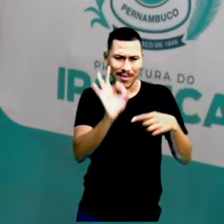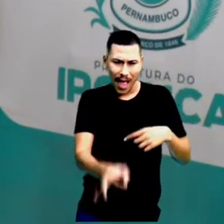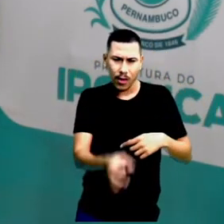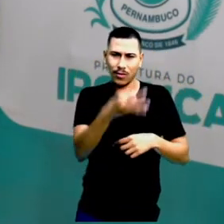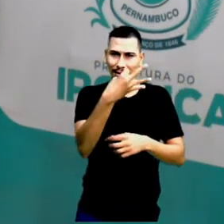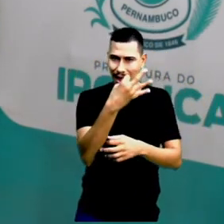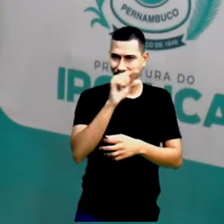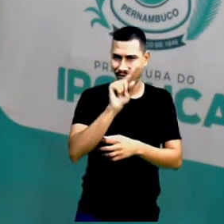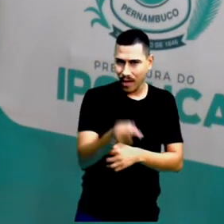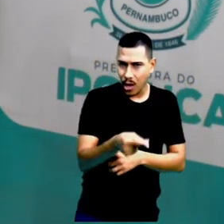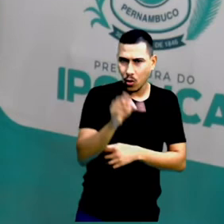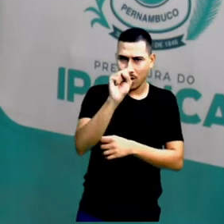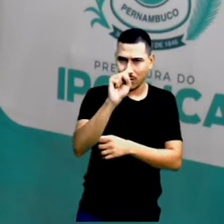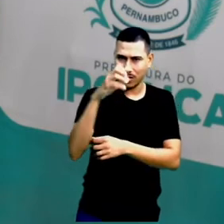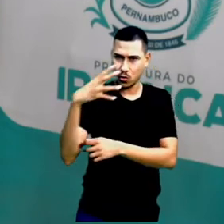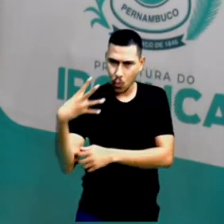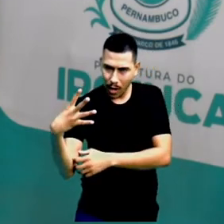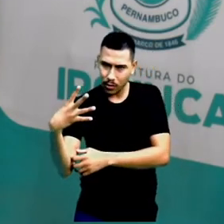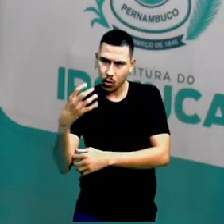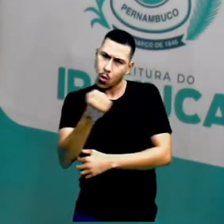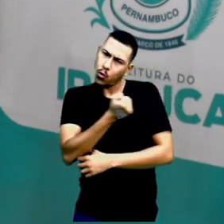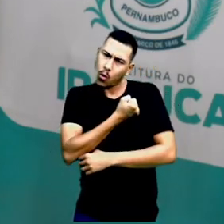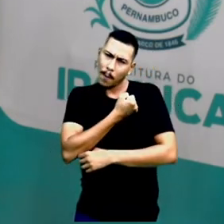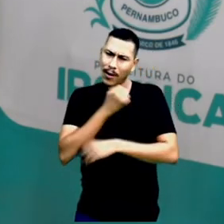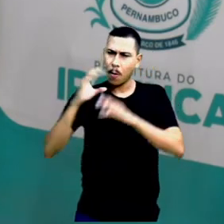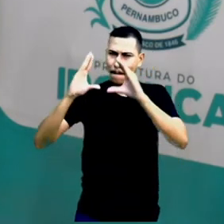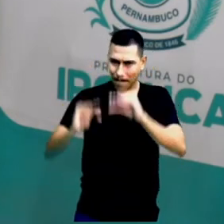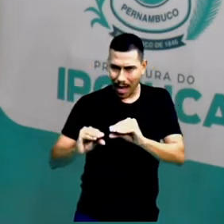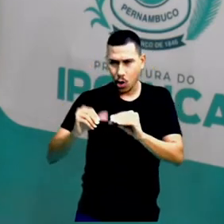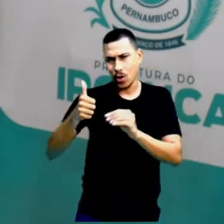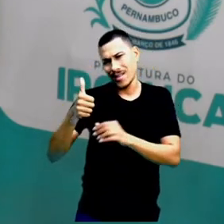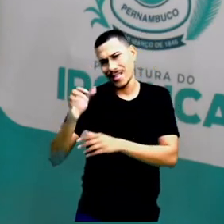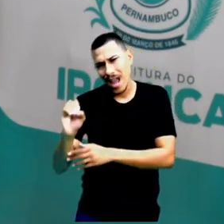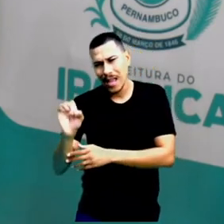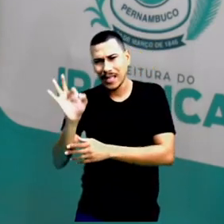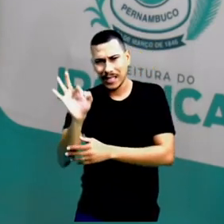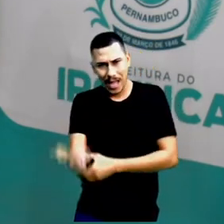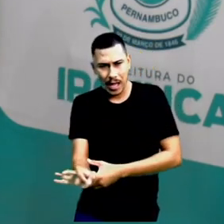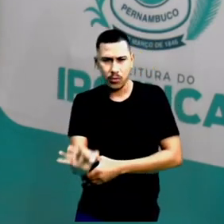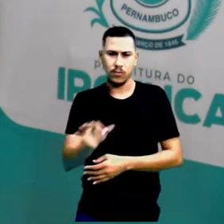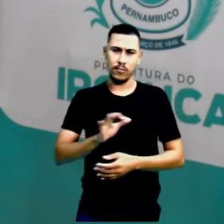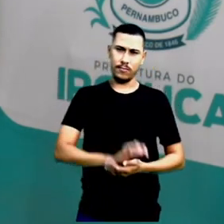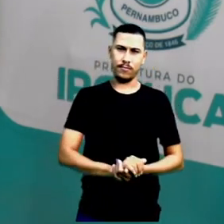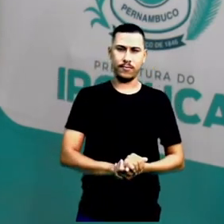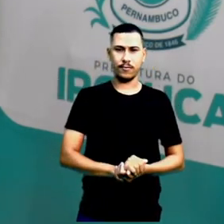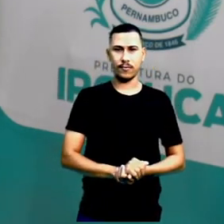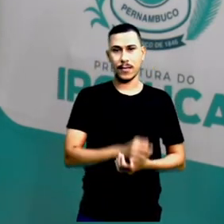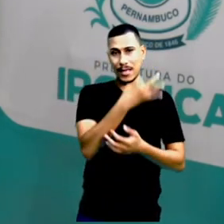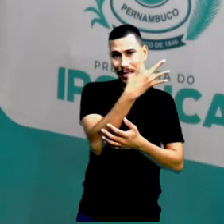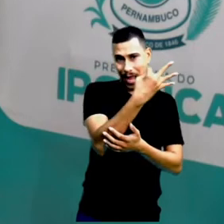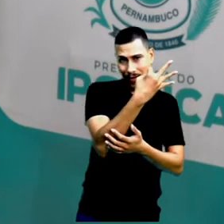3,84. E este número é um número menor que 10. Então ficará assim.